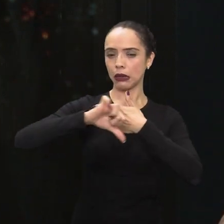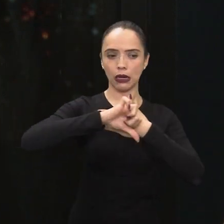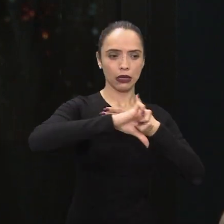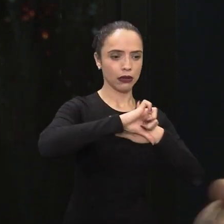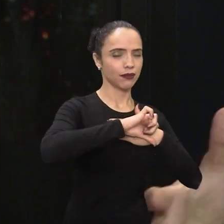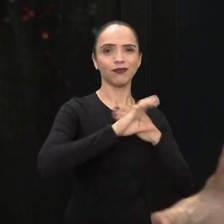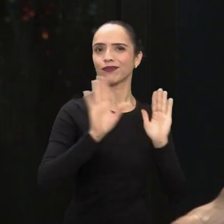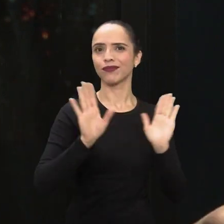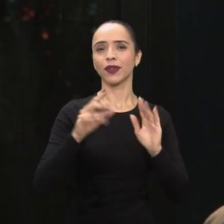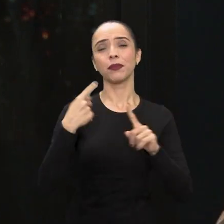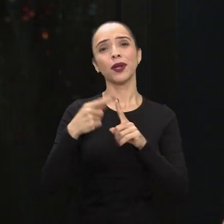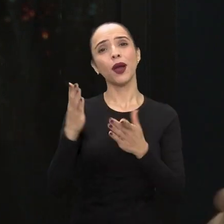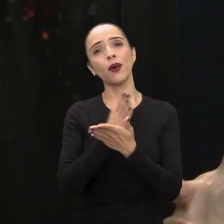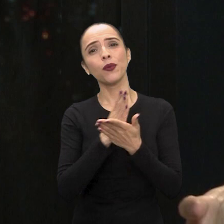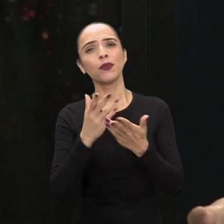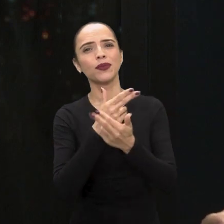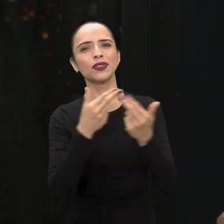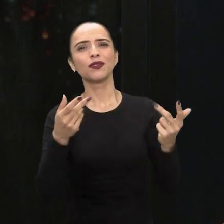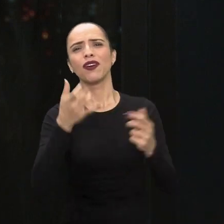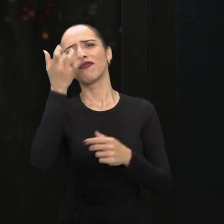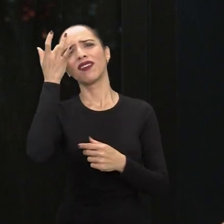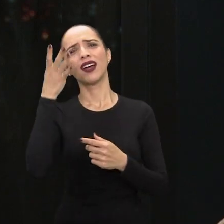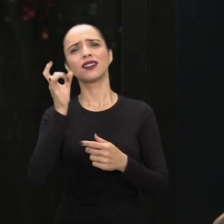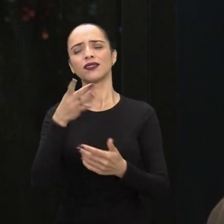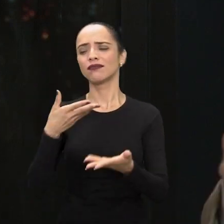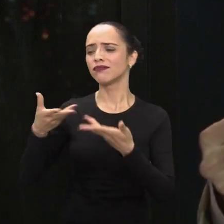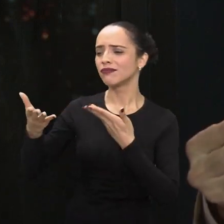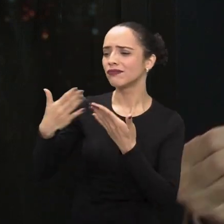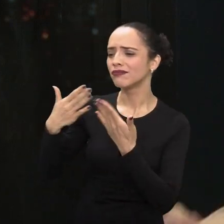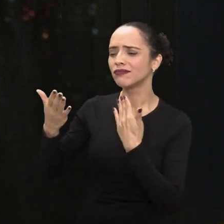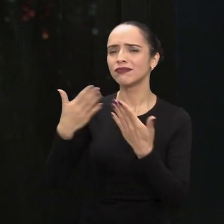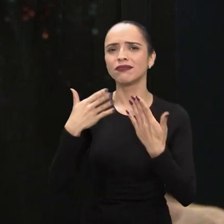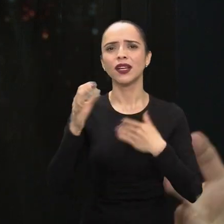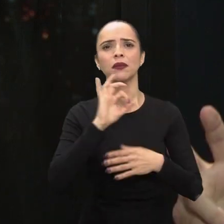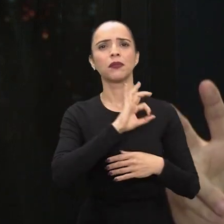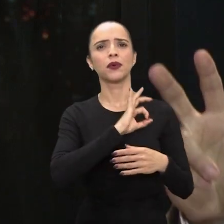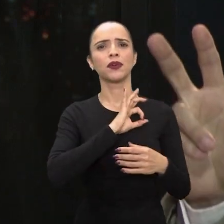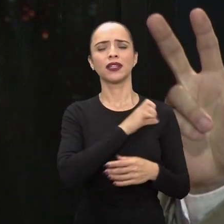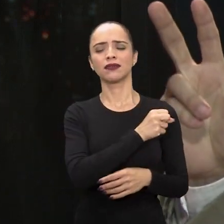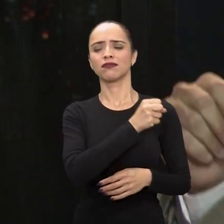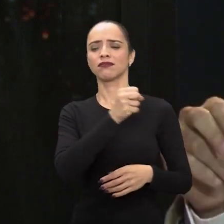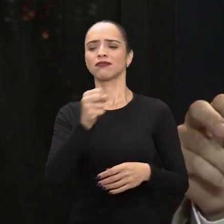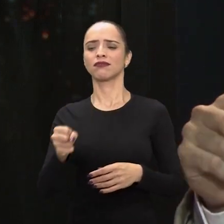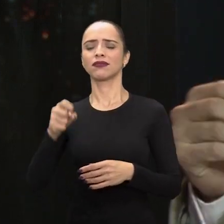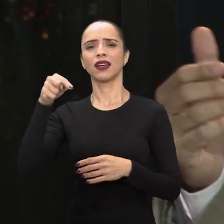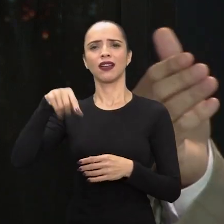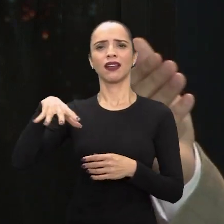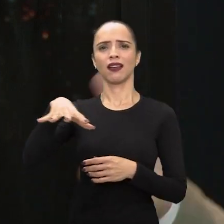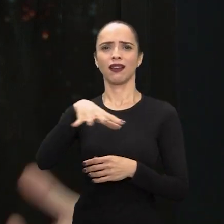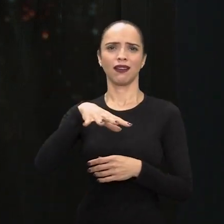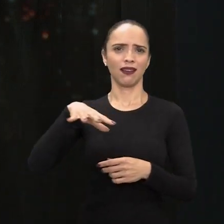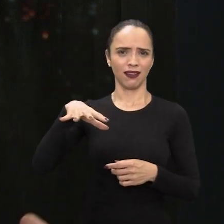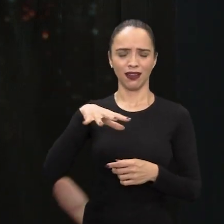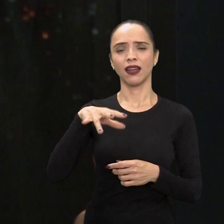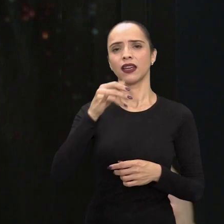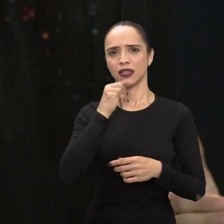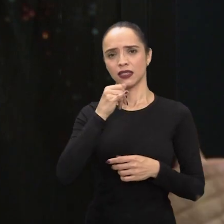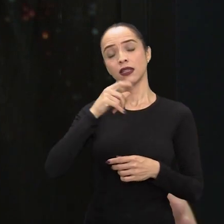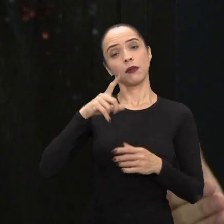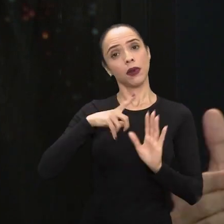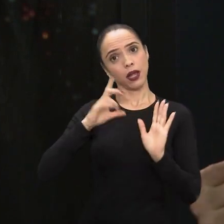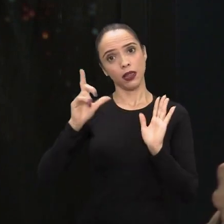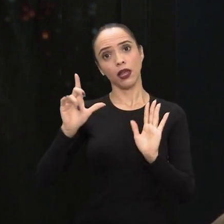fácil resolução de fácil pacificação que que a presença às vezes um policial dentro de uma Ceara E aí tem toda uma questão